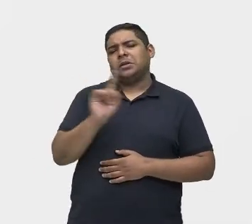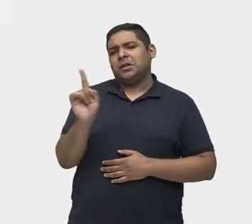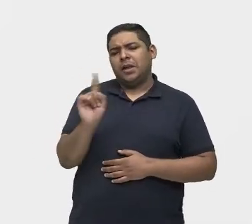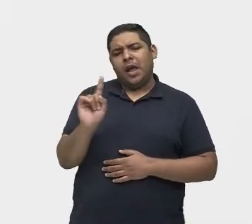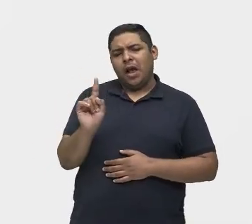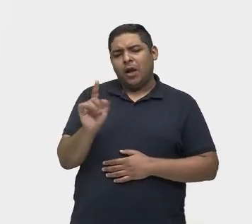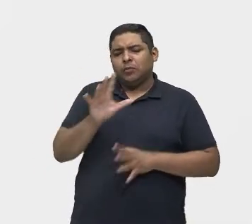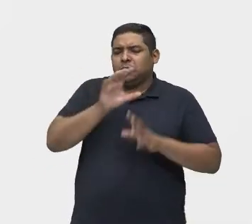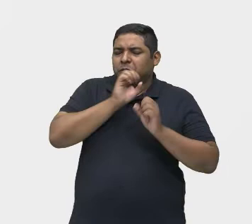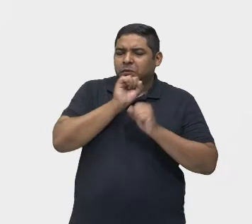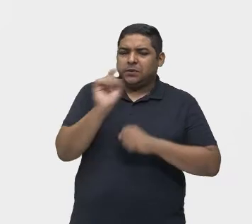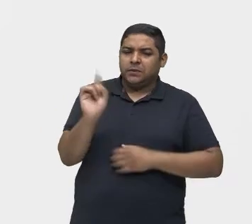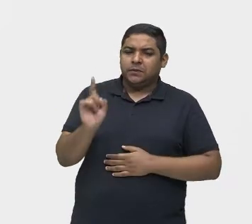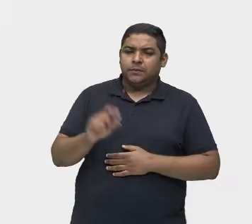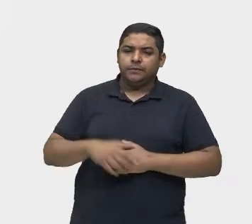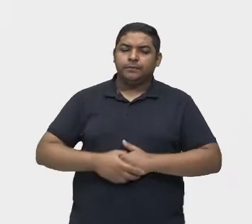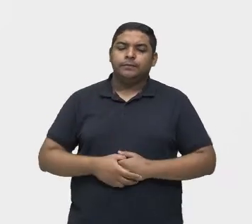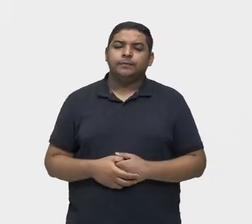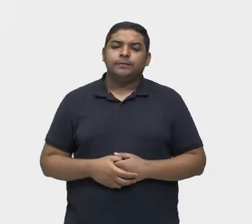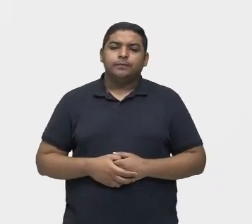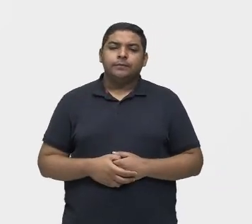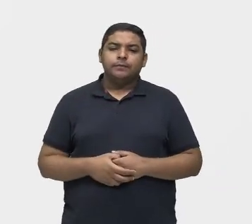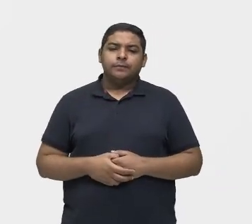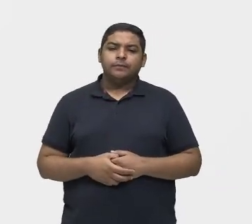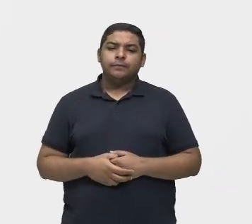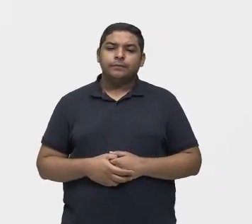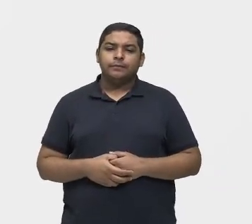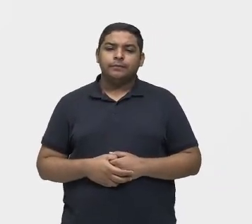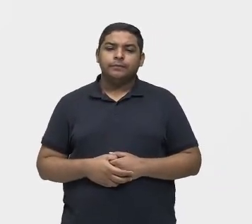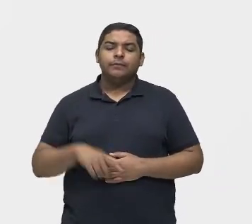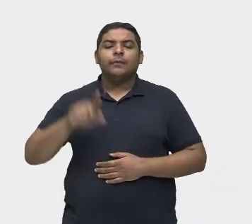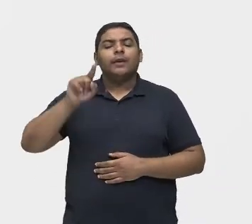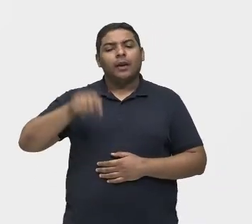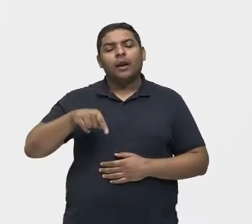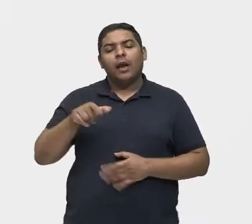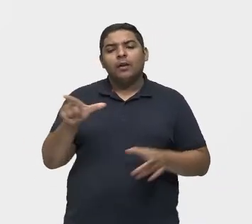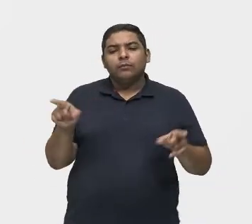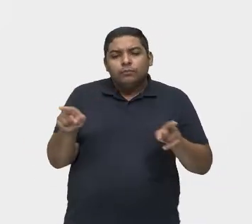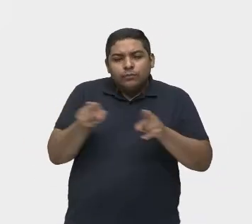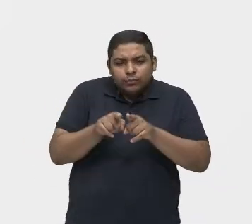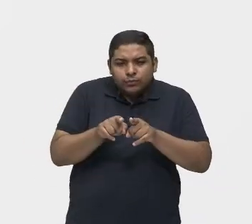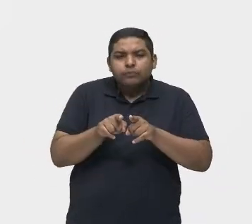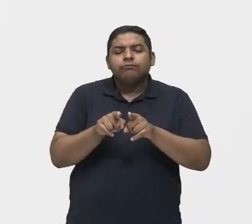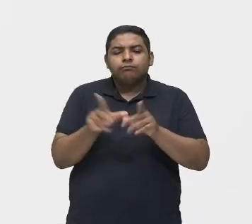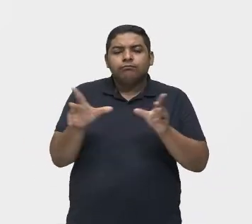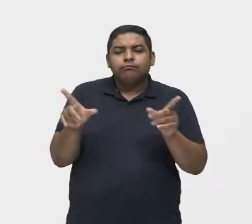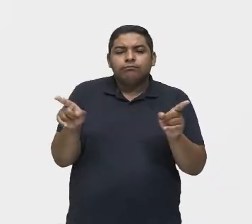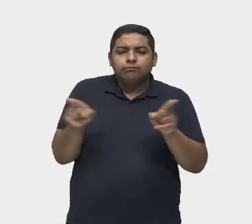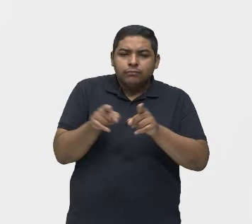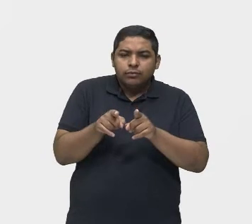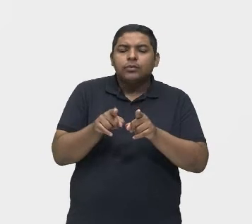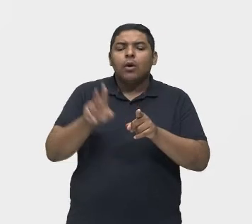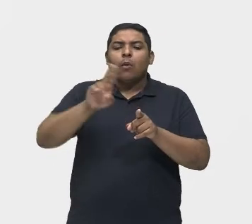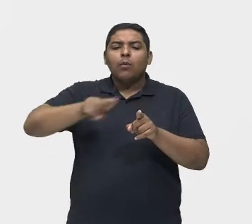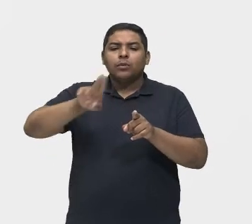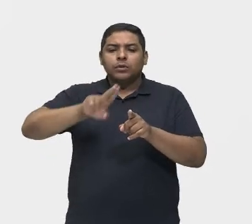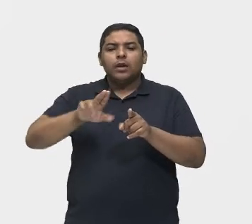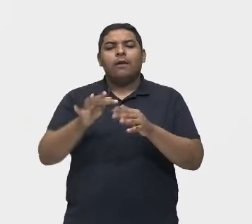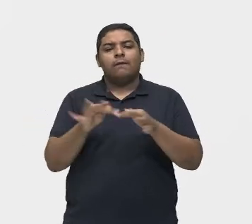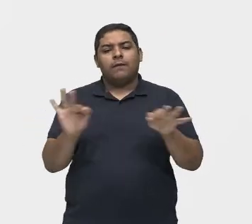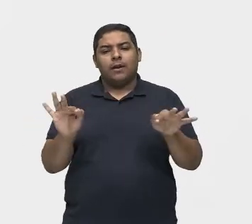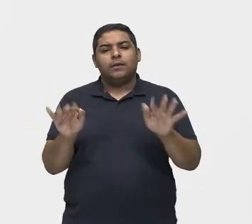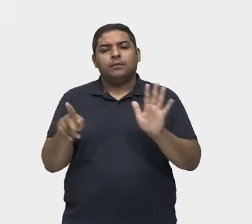só as duas formas de se responder, então, essa pergunta de uma forma abreviada. Was the cat sleeping on the floor? Yes, it